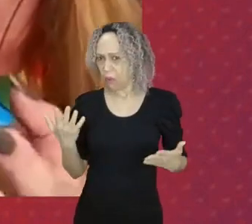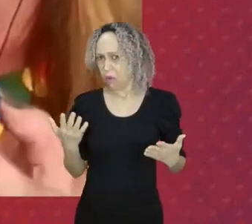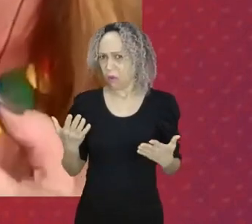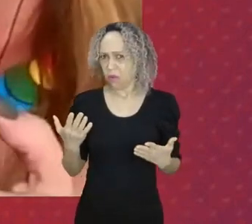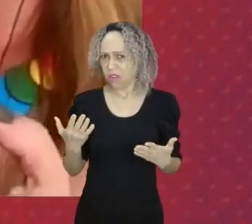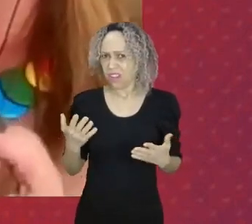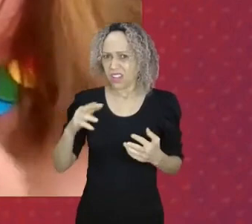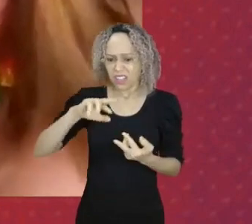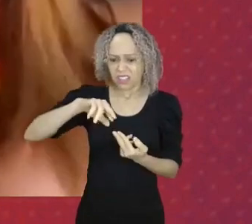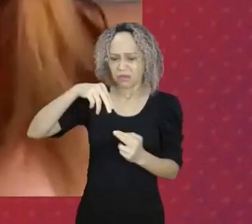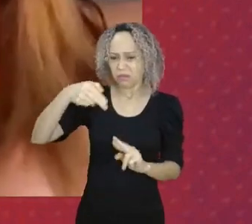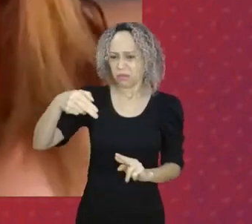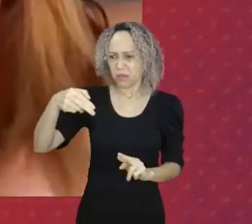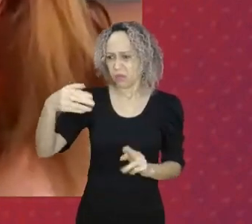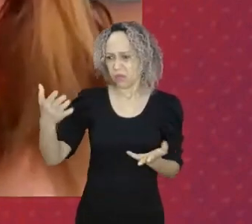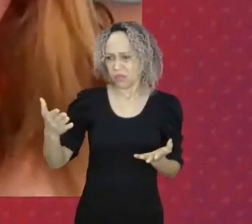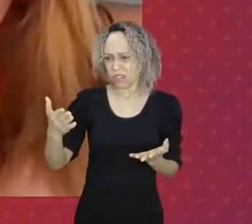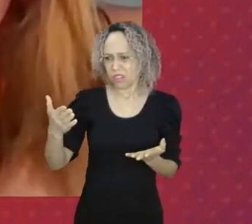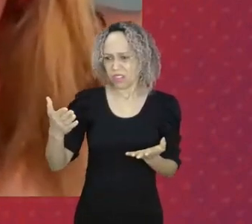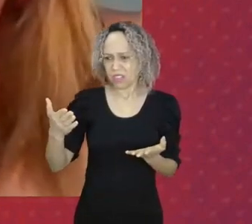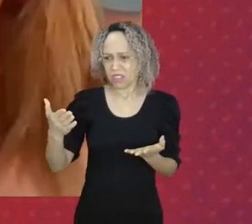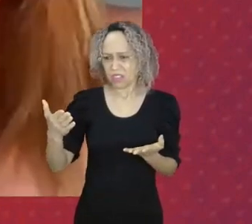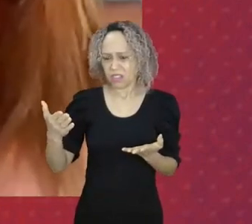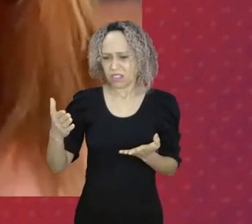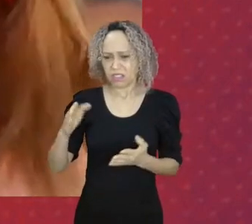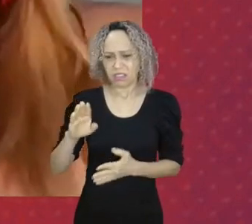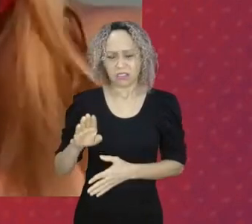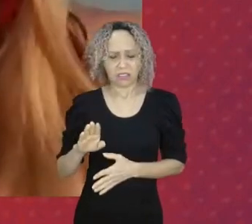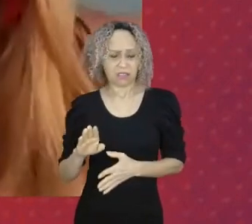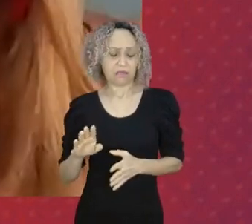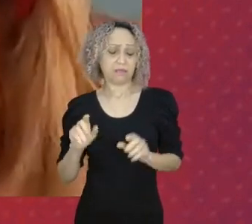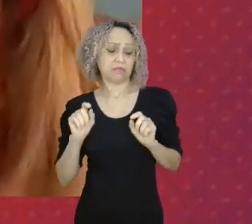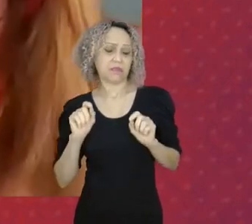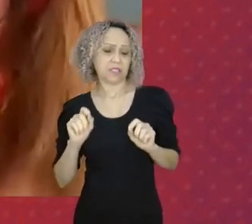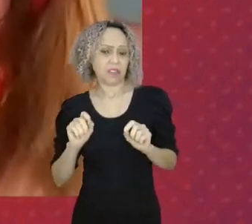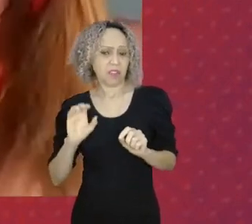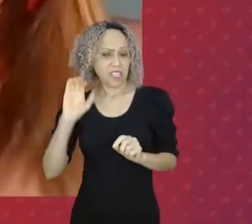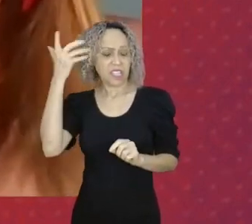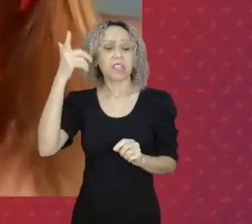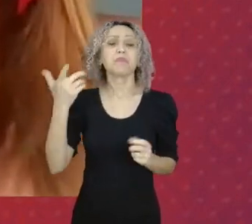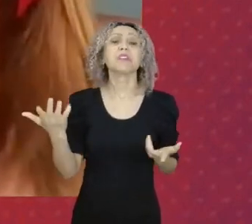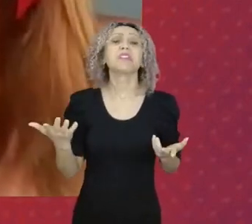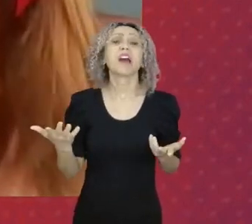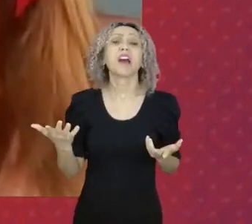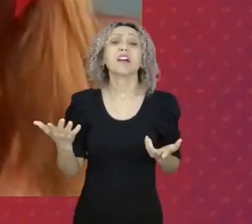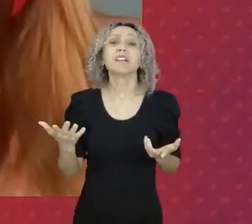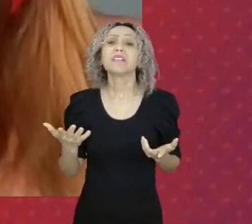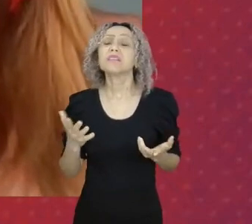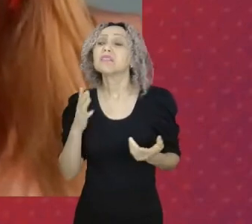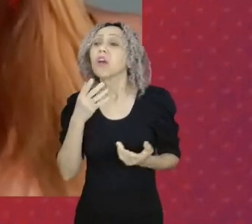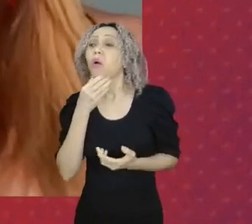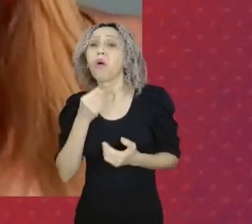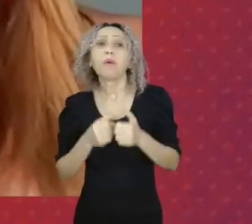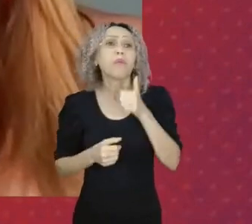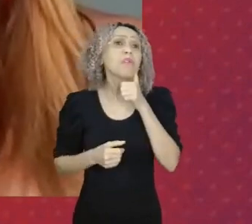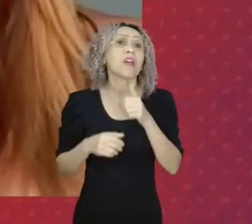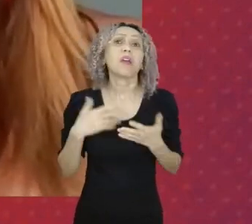biologia. A biologia é determinante para certos tipos de cuidados de saúde, né, para certos